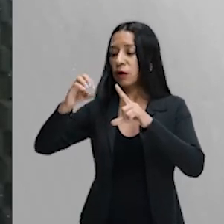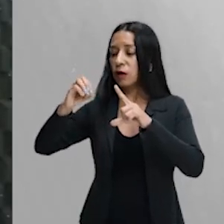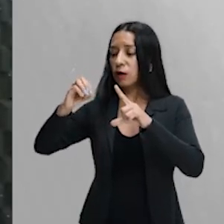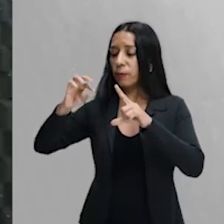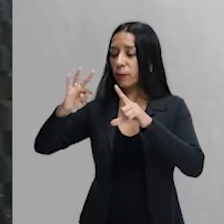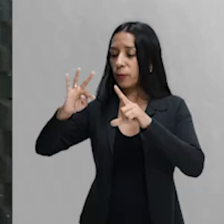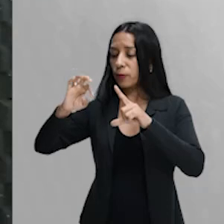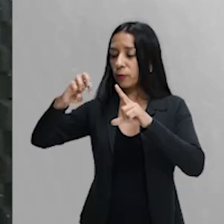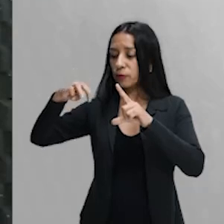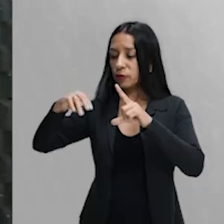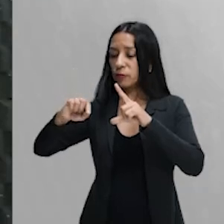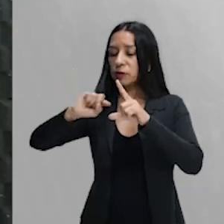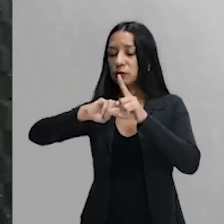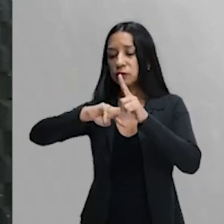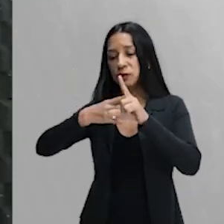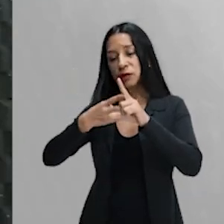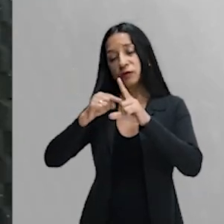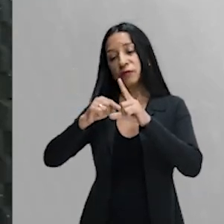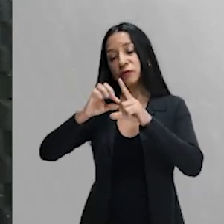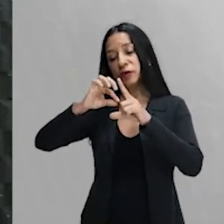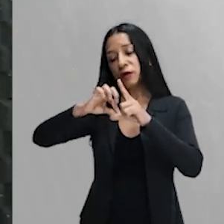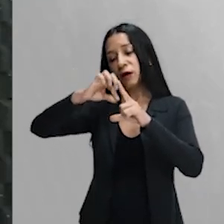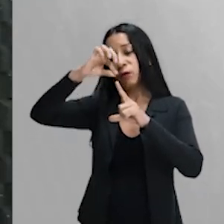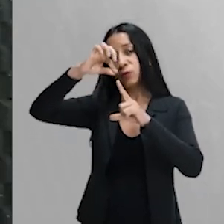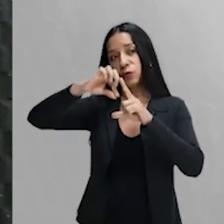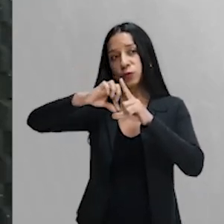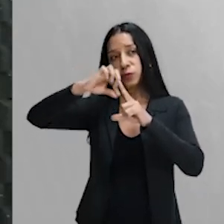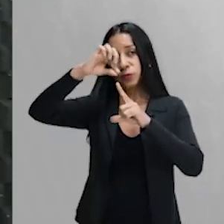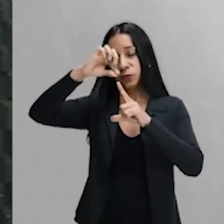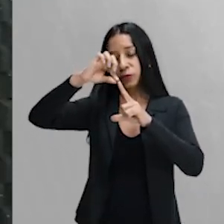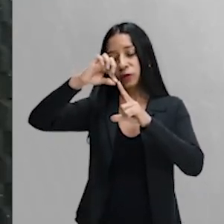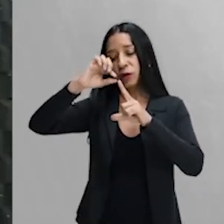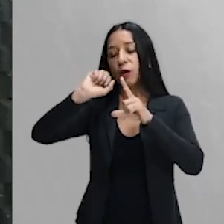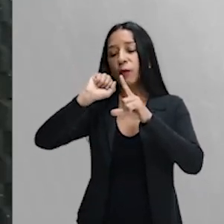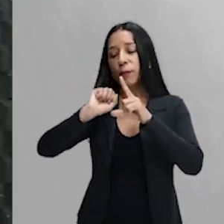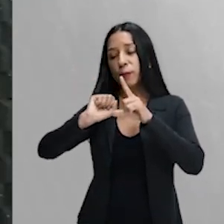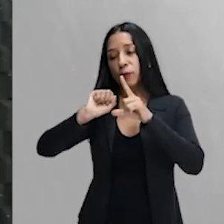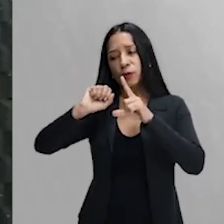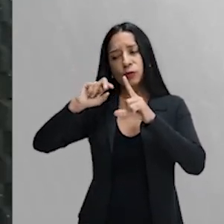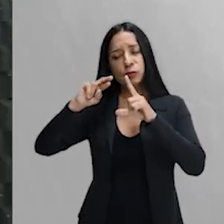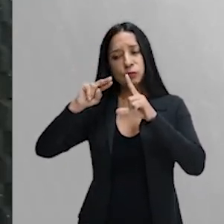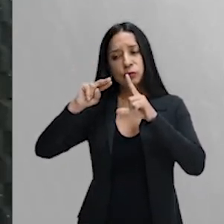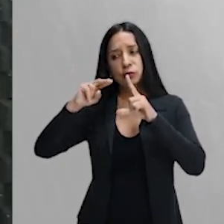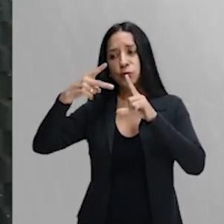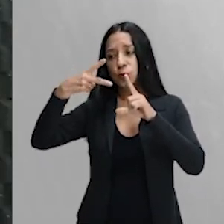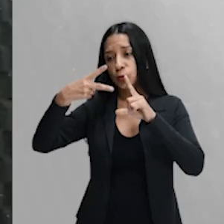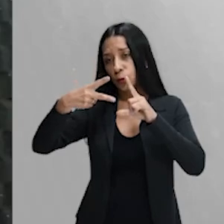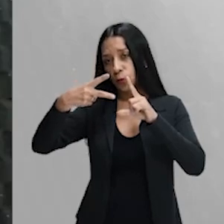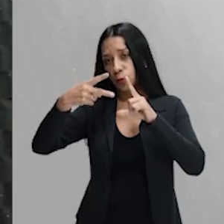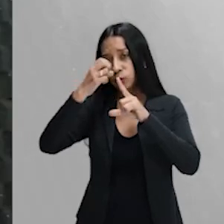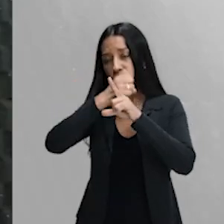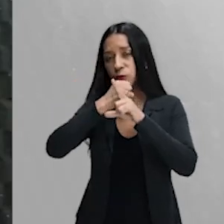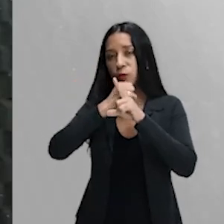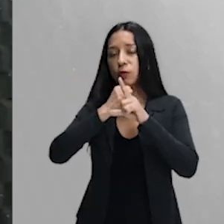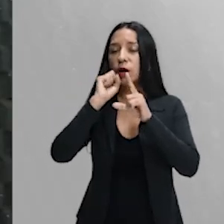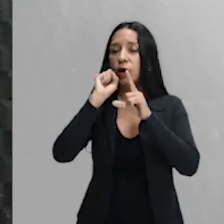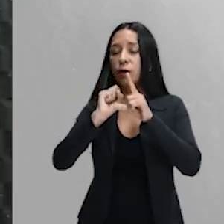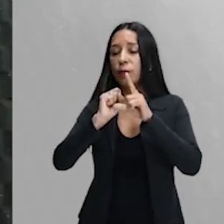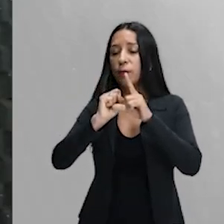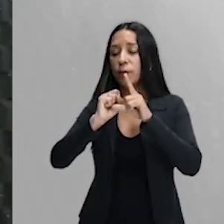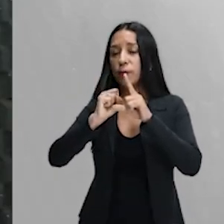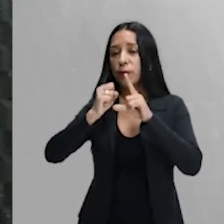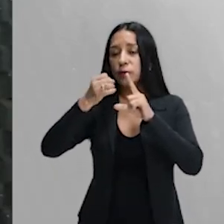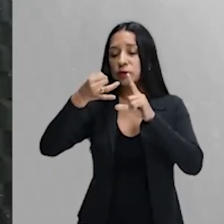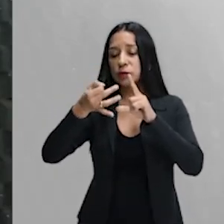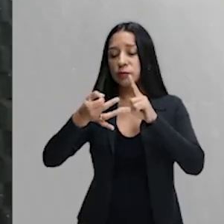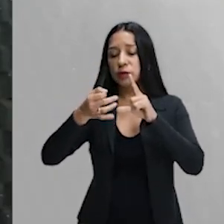triângulo equilátero. Tá? Então você pode aqui, galera, duas maneiras de você calcular. Eu posso dizer que